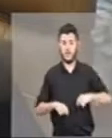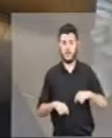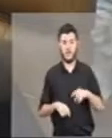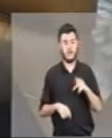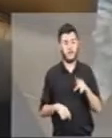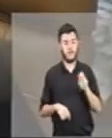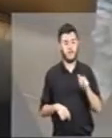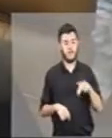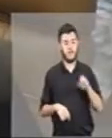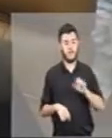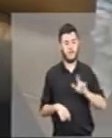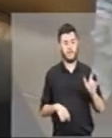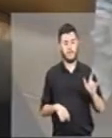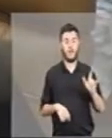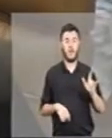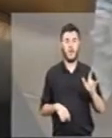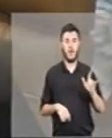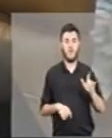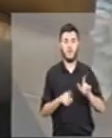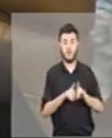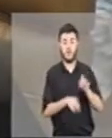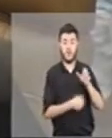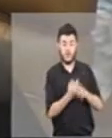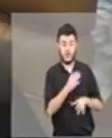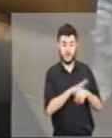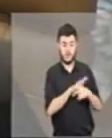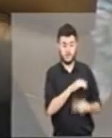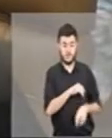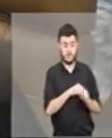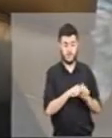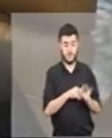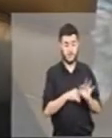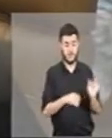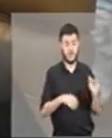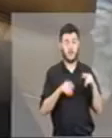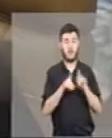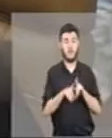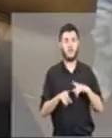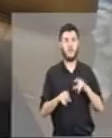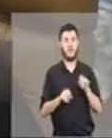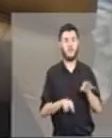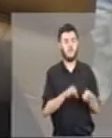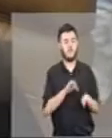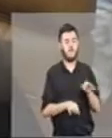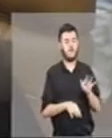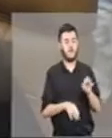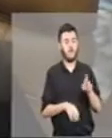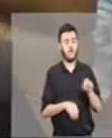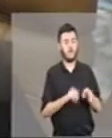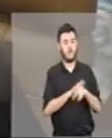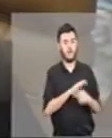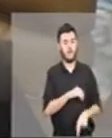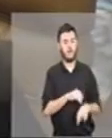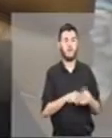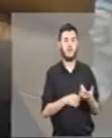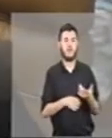desta corte e prerrogativa de foro perante este tribunal se o delito atribuído